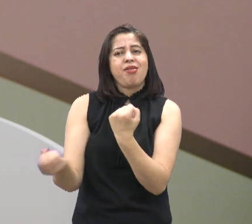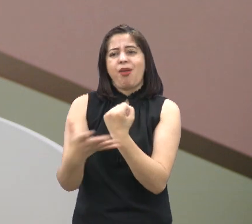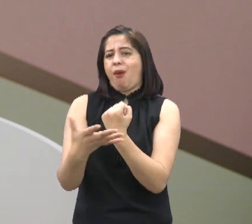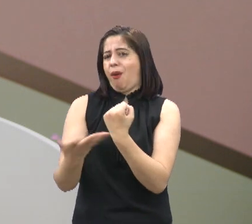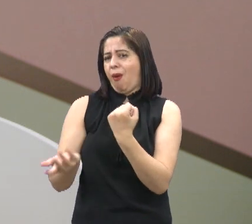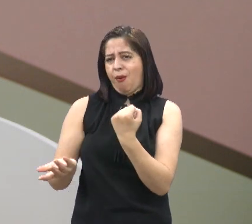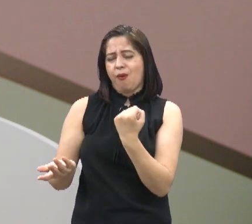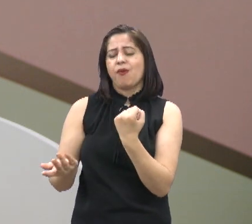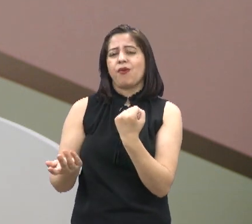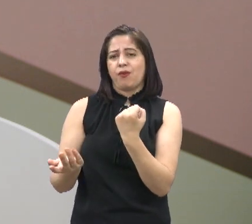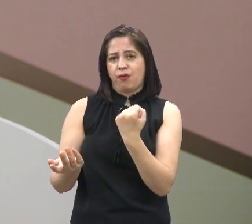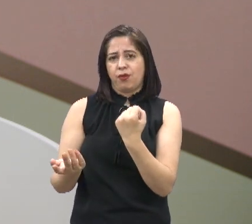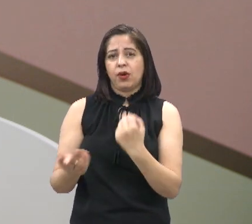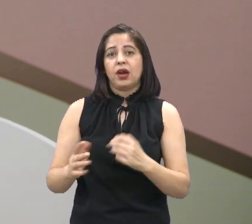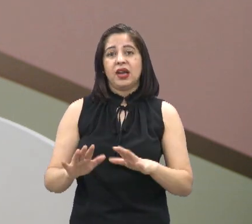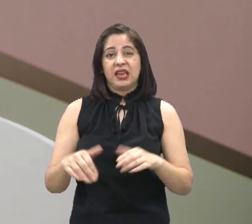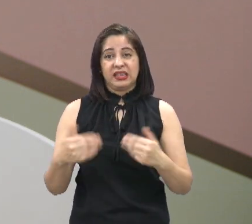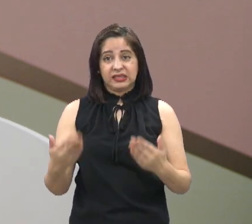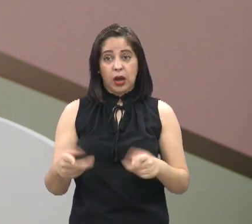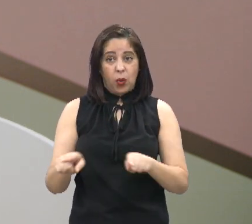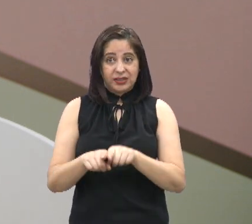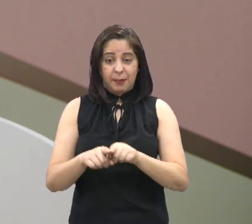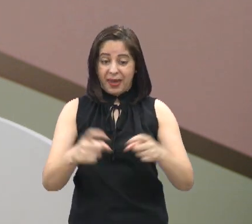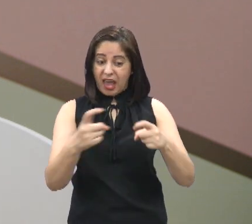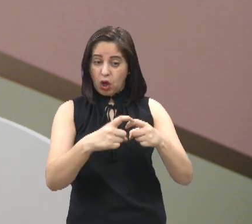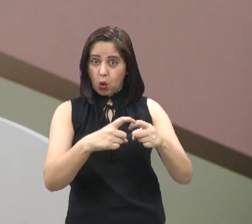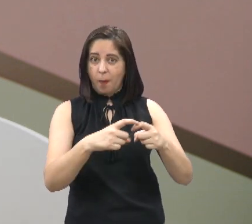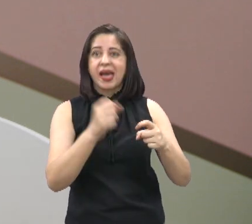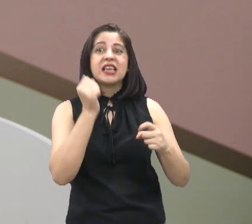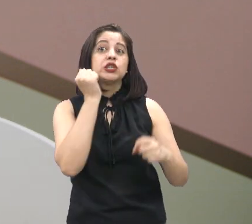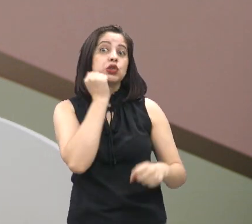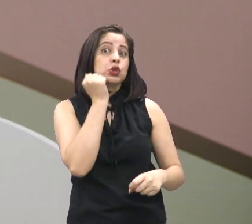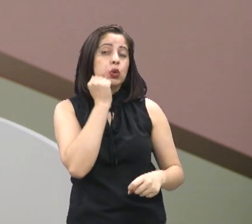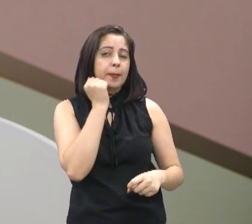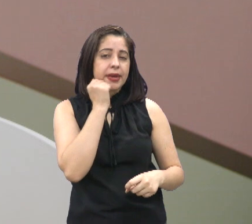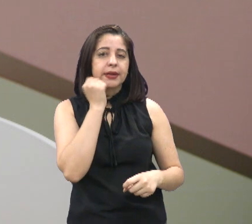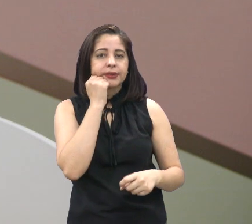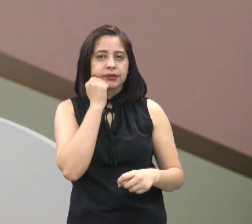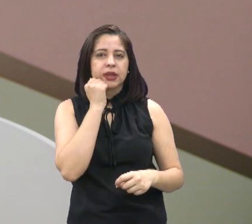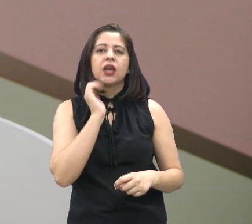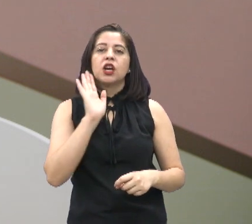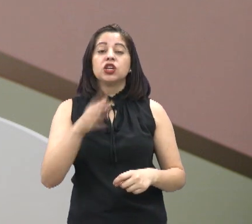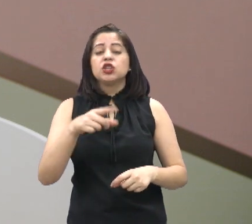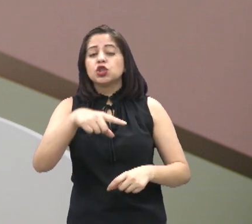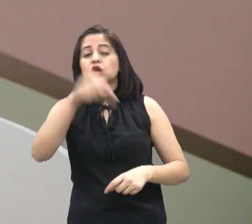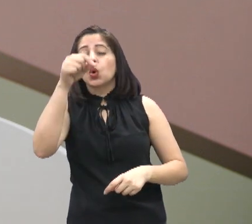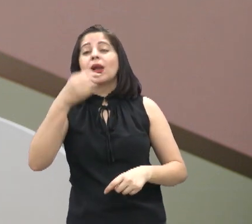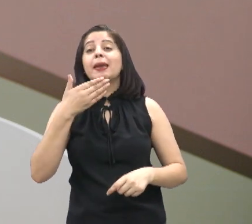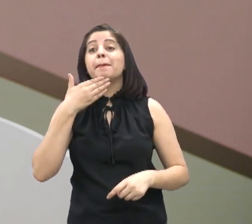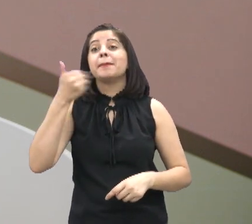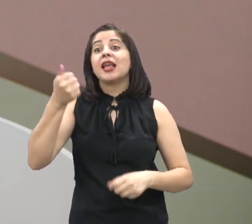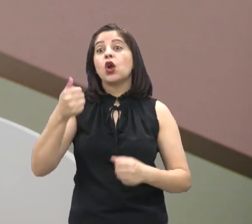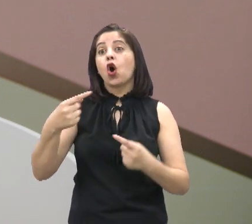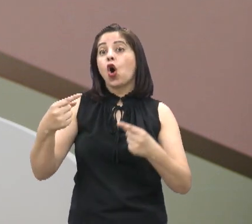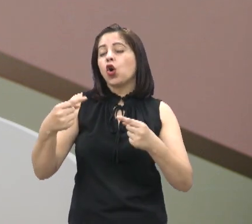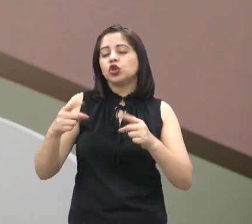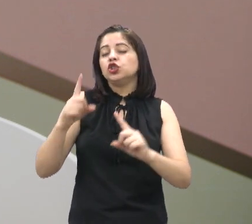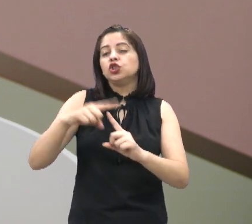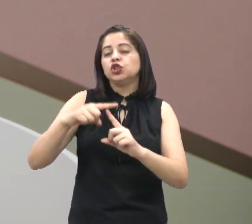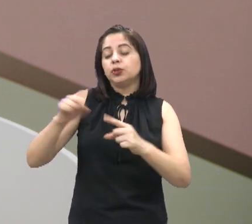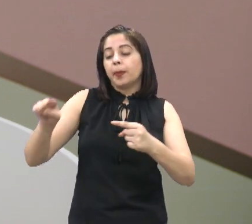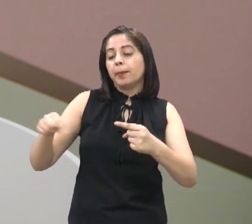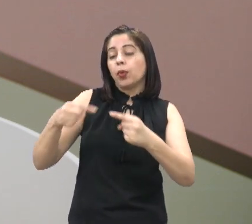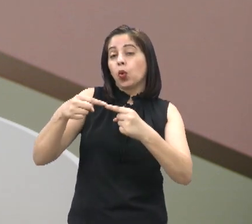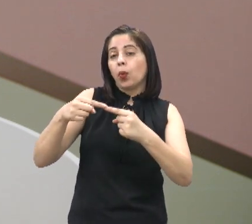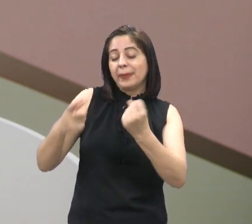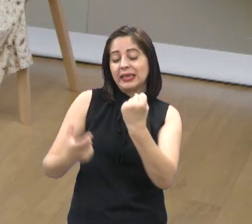né? Aí o colega da ortopedia, juntamente com o paciente, consegue definir para fazer uma escolha mais